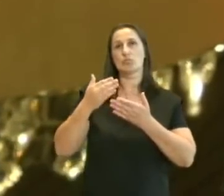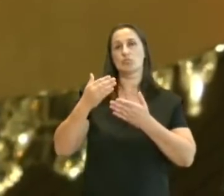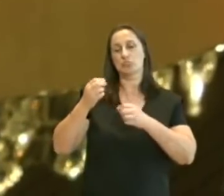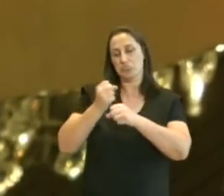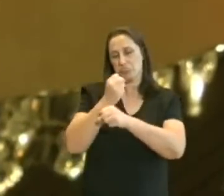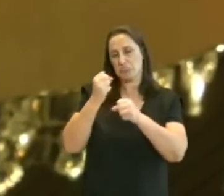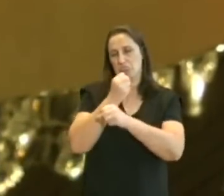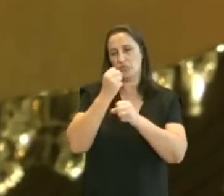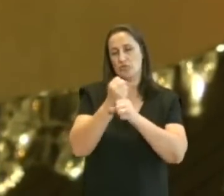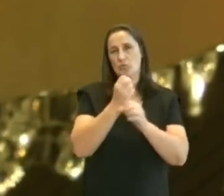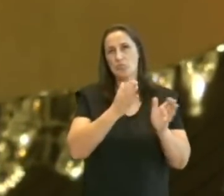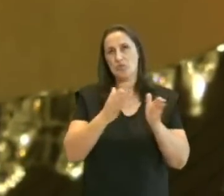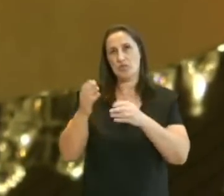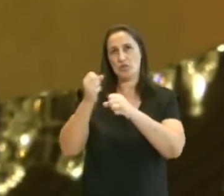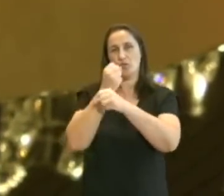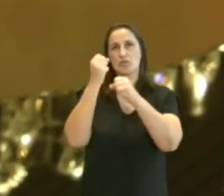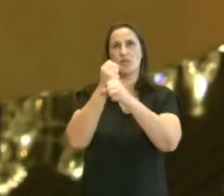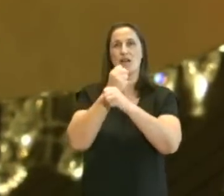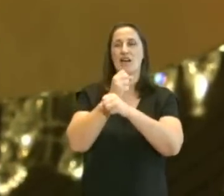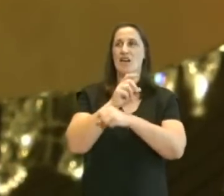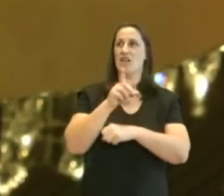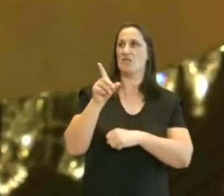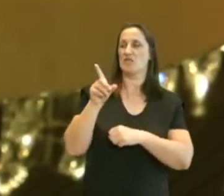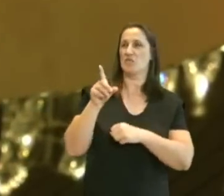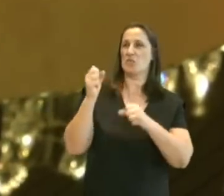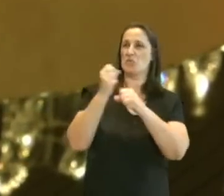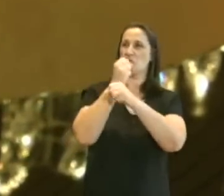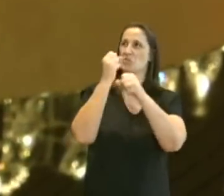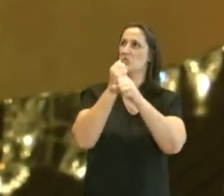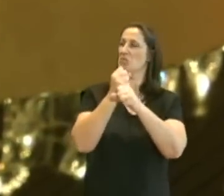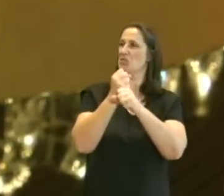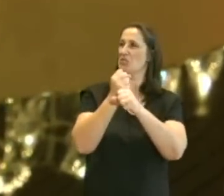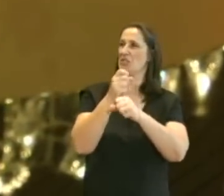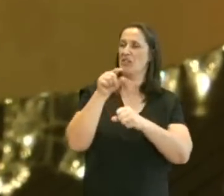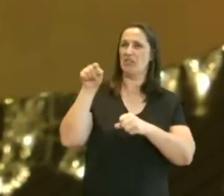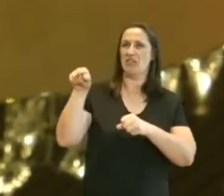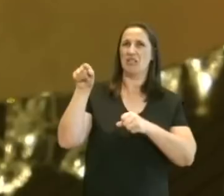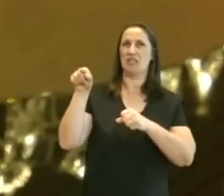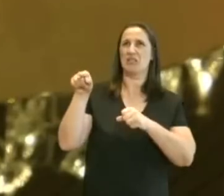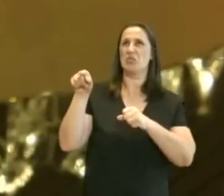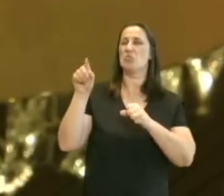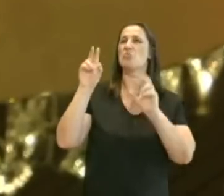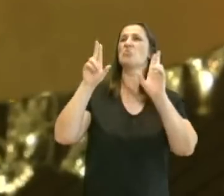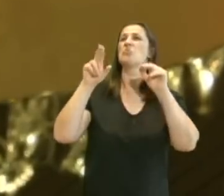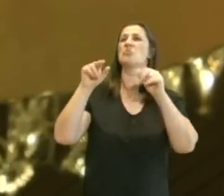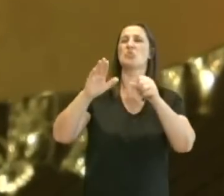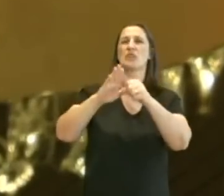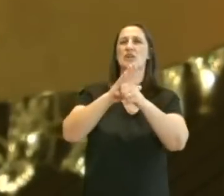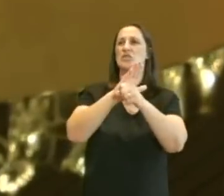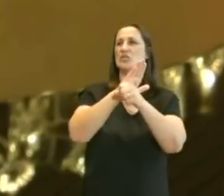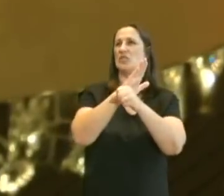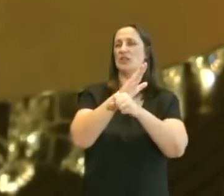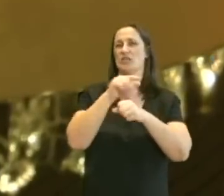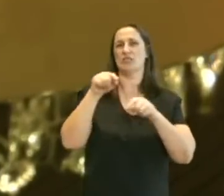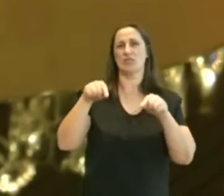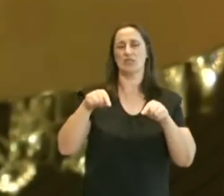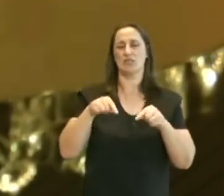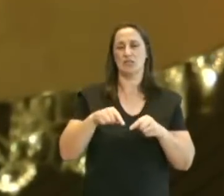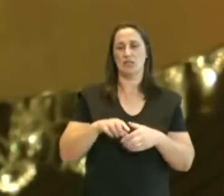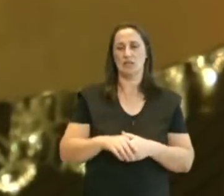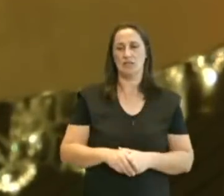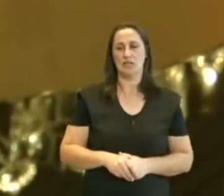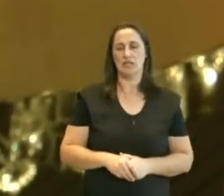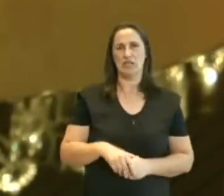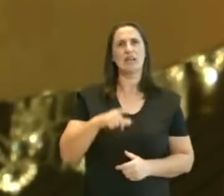Pascoal, você vai construir um elefante branco, porque isso aqui nunca vai estar cheio. Tem